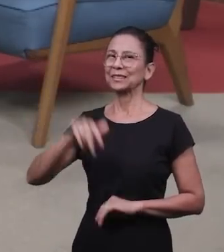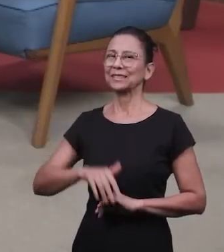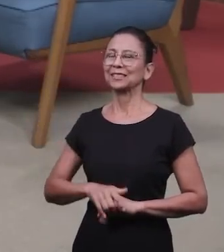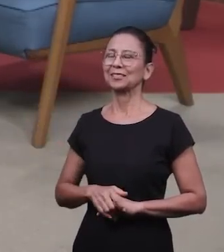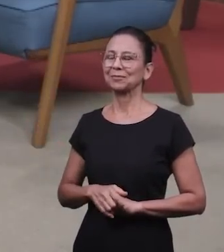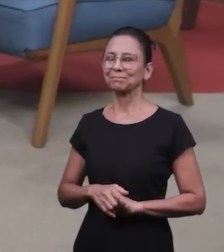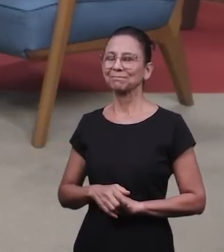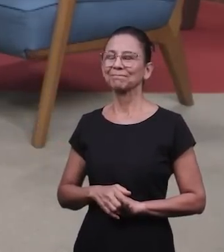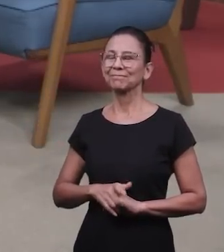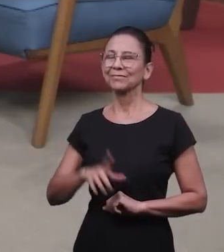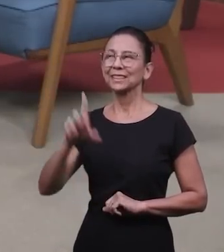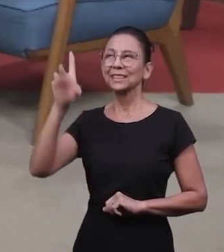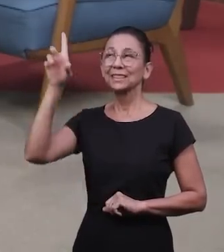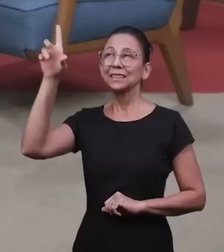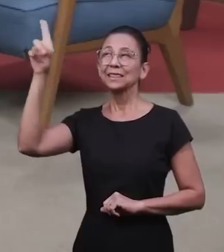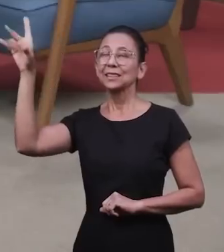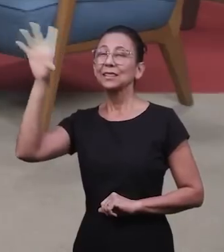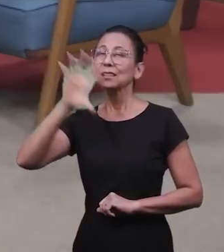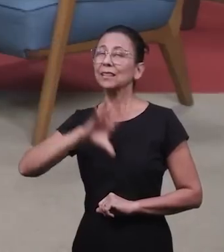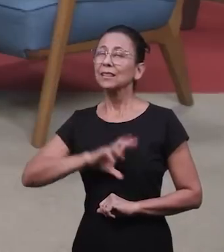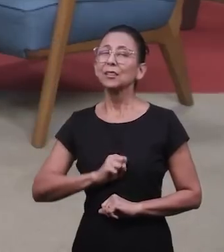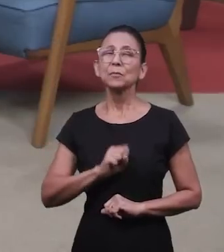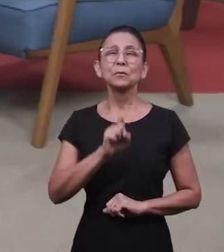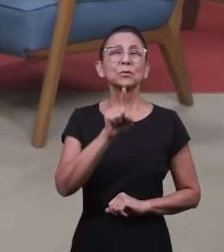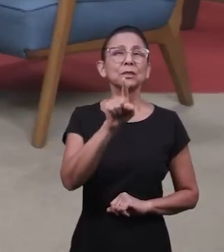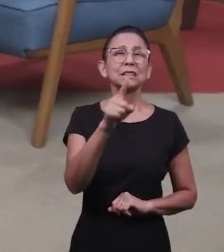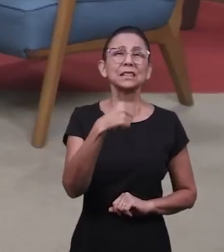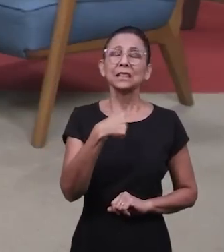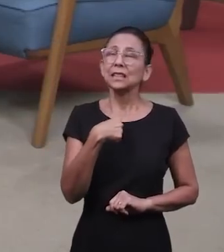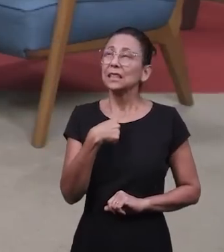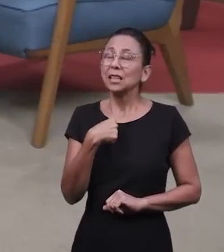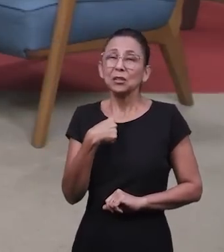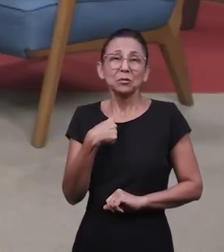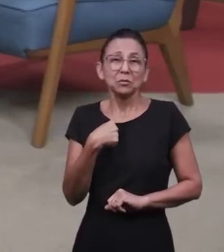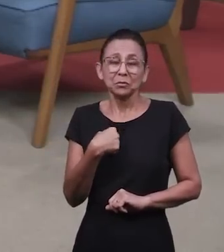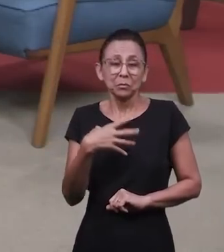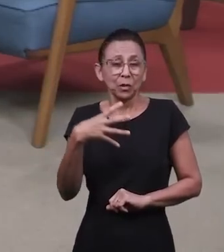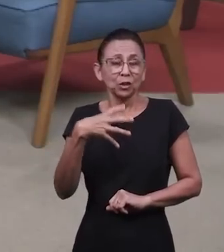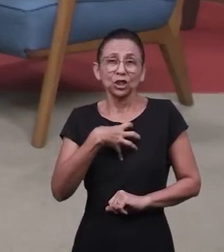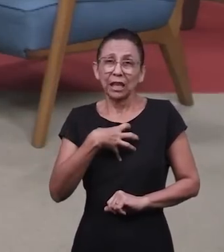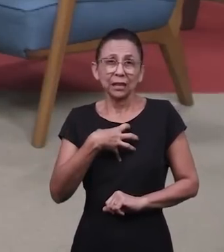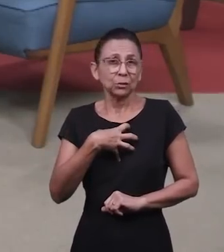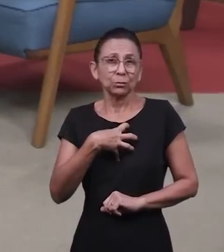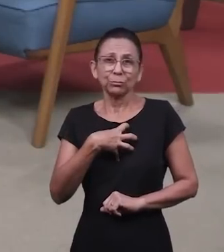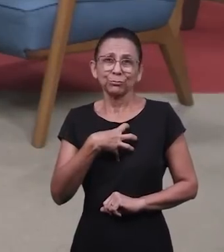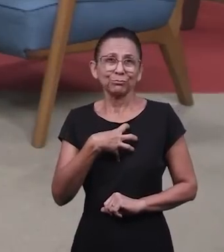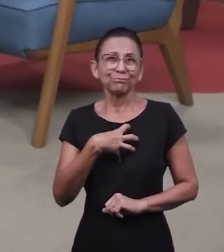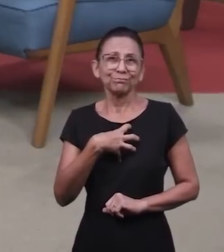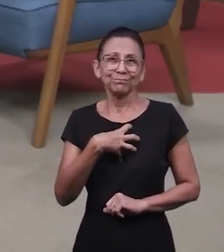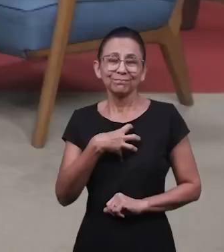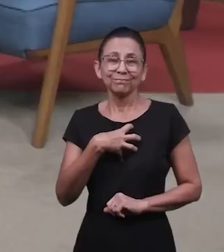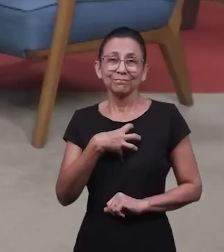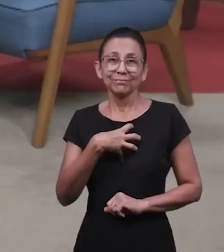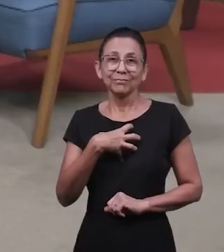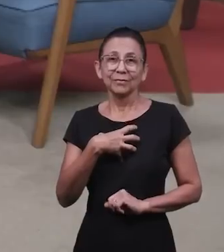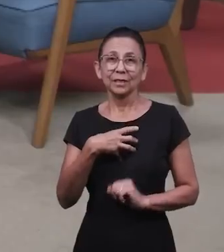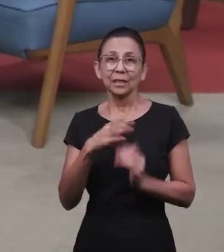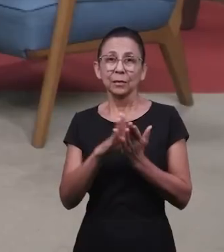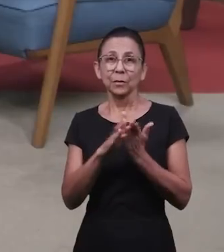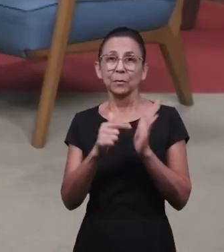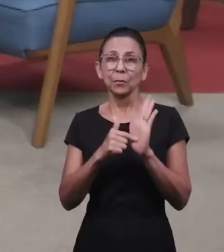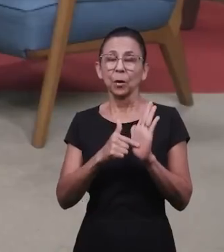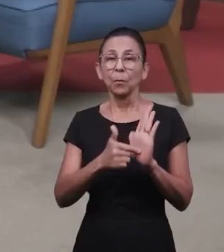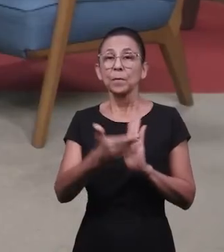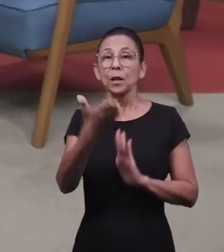Deus ama o homem da forma, da maneira como ele é. Por isso que a palavra diz, vem como